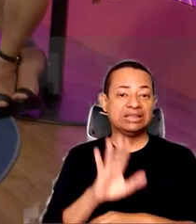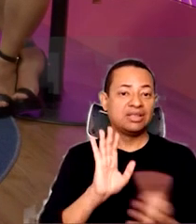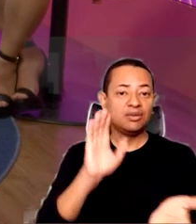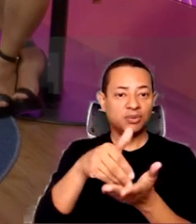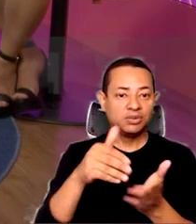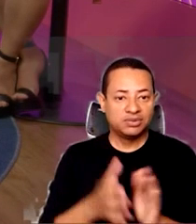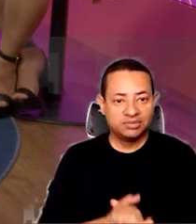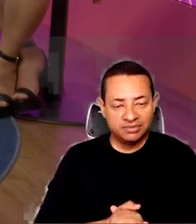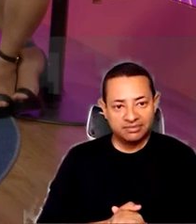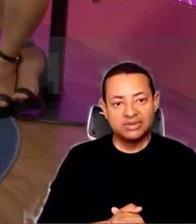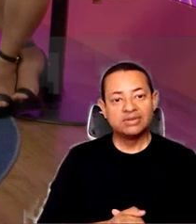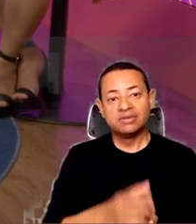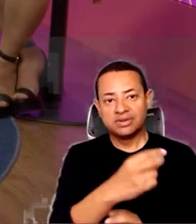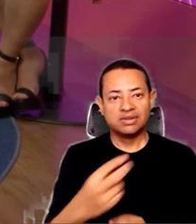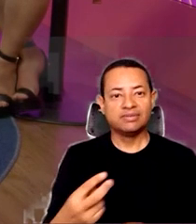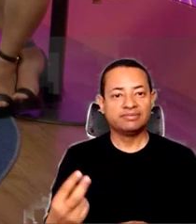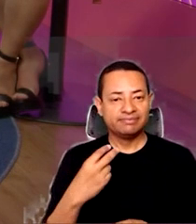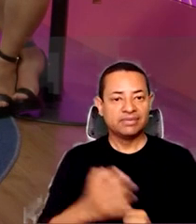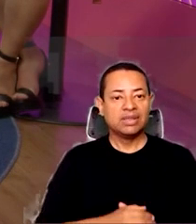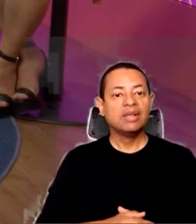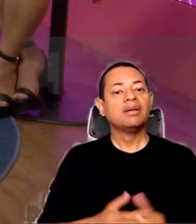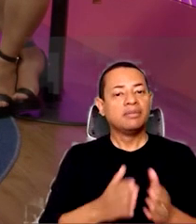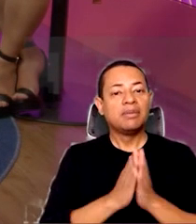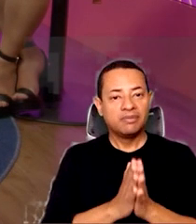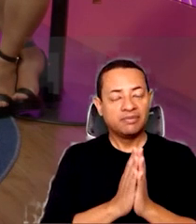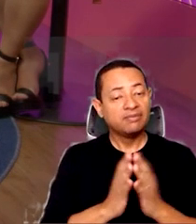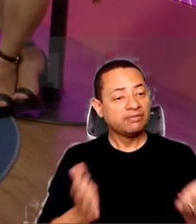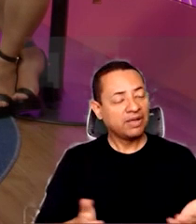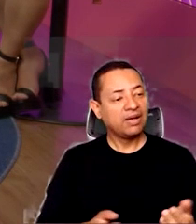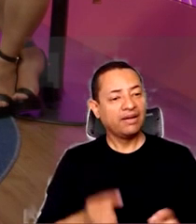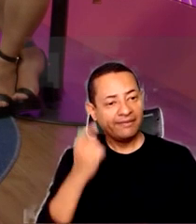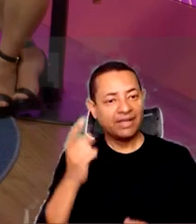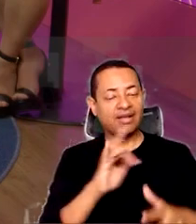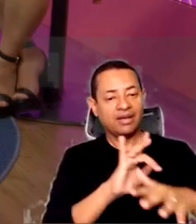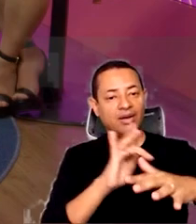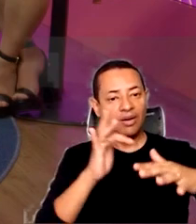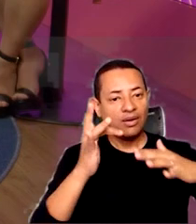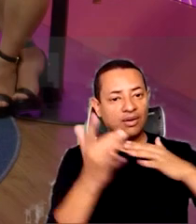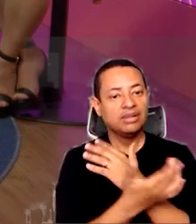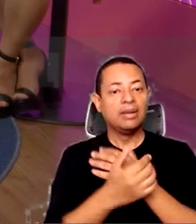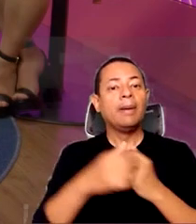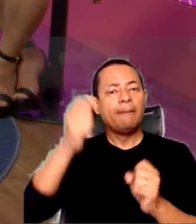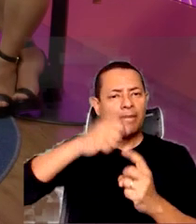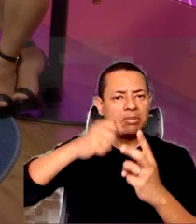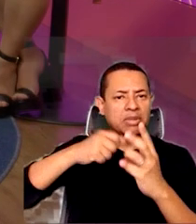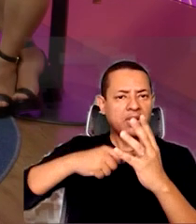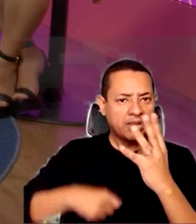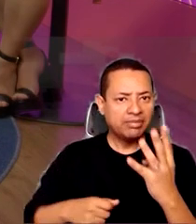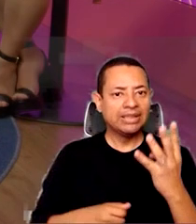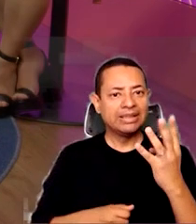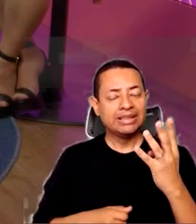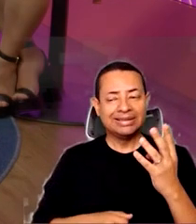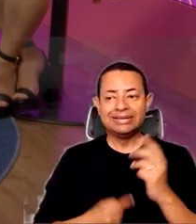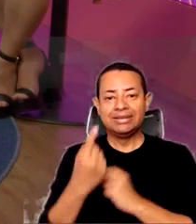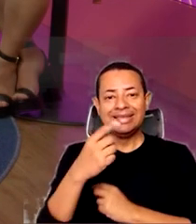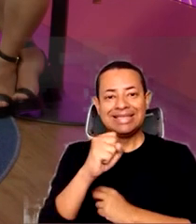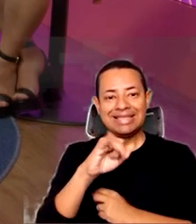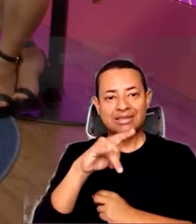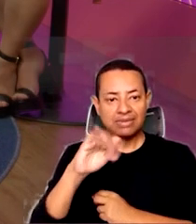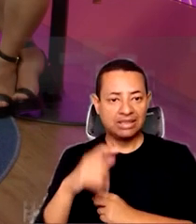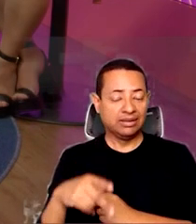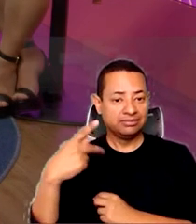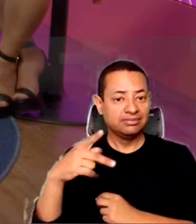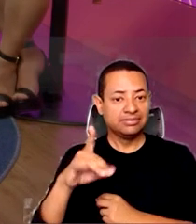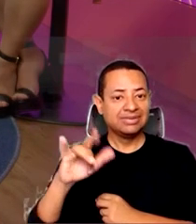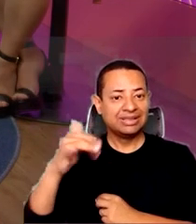que estão nos assistindo peço que acompanhem as nossas redes sociais todos os meses o programa singularidade delas